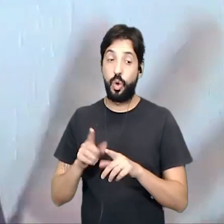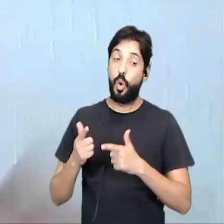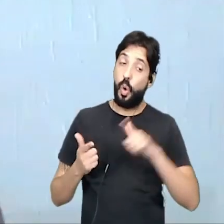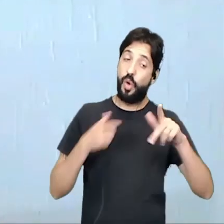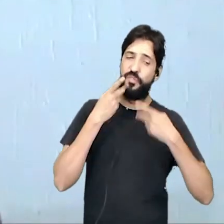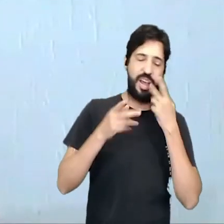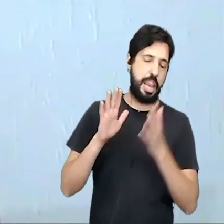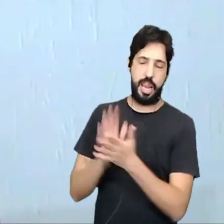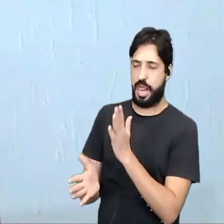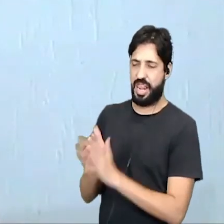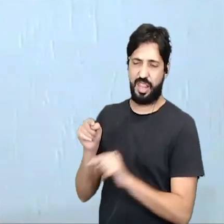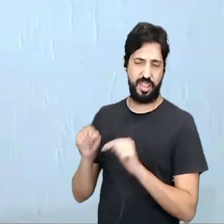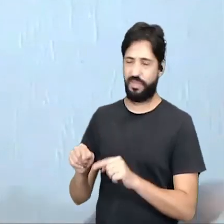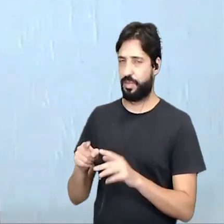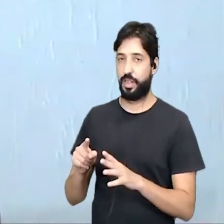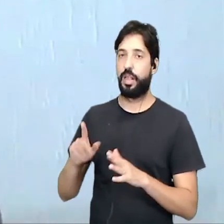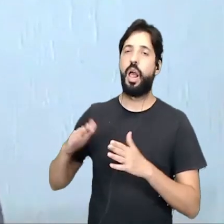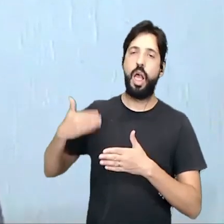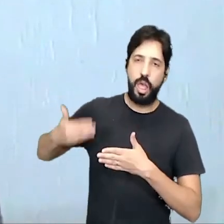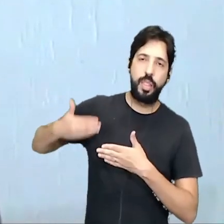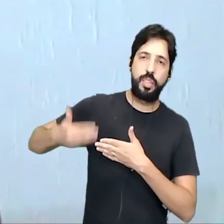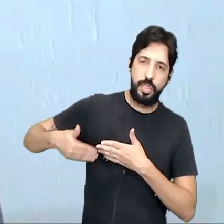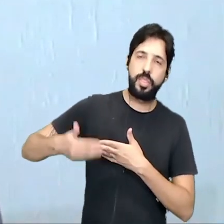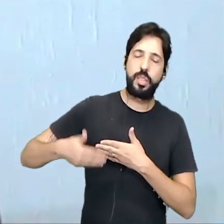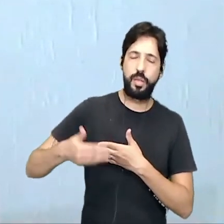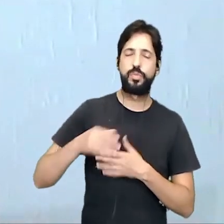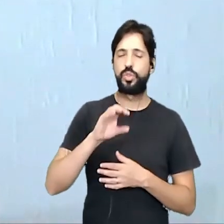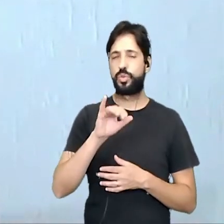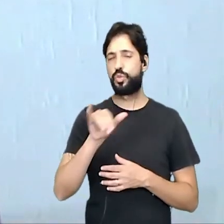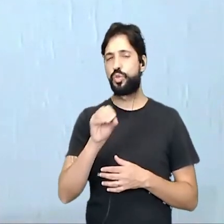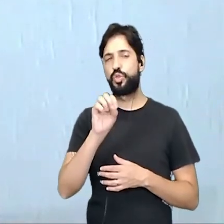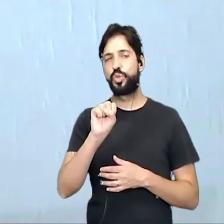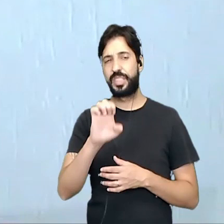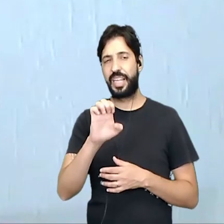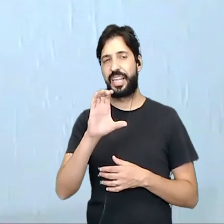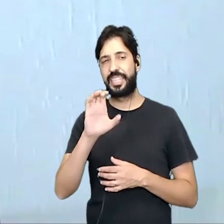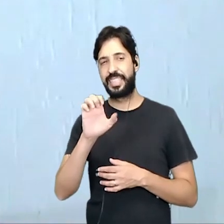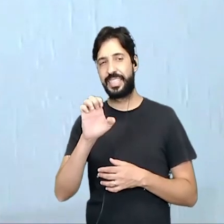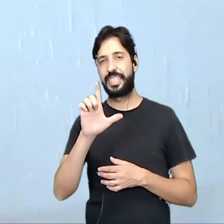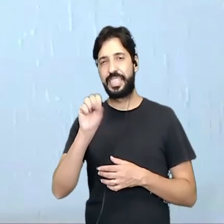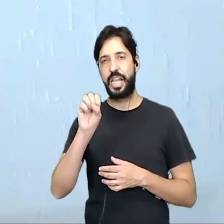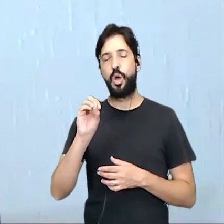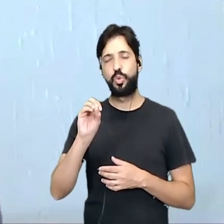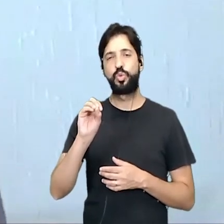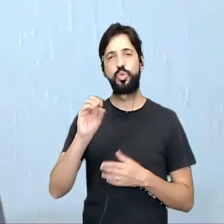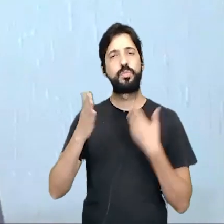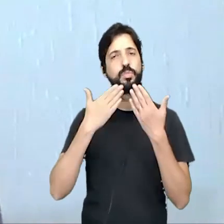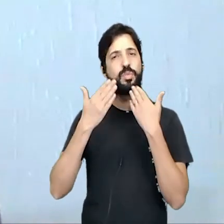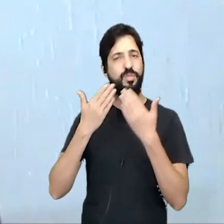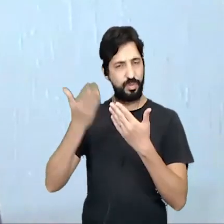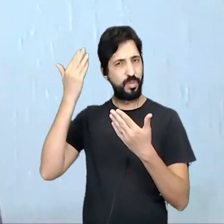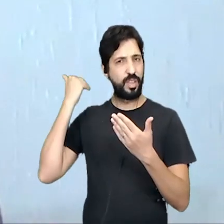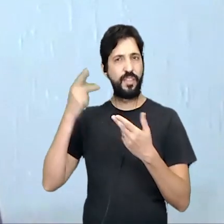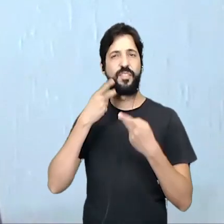que aquilo lá não tem nada a ver. Mas com o passar do tempo, até o Zé Celso, eu estava lembrando do Zé Celso, o Zé Celso